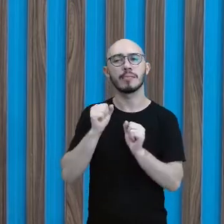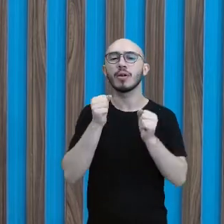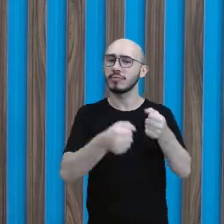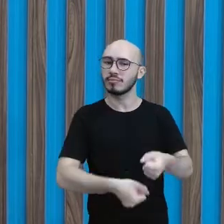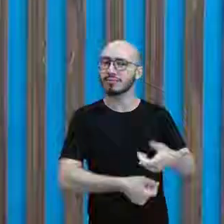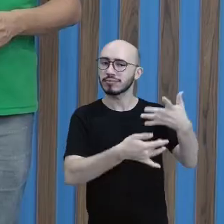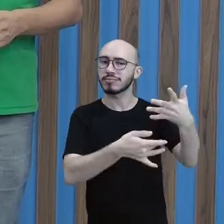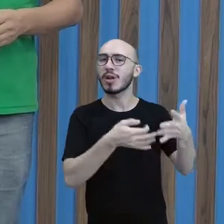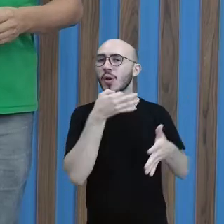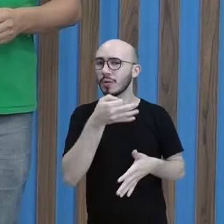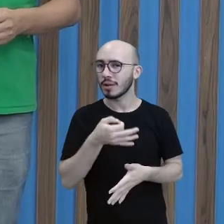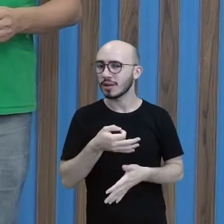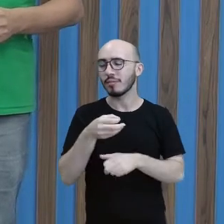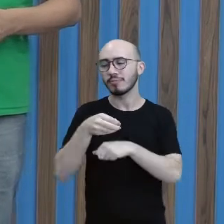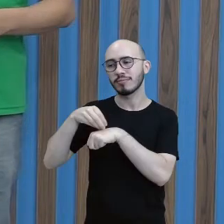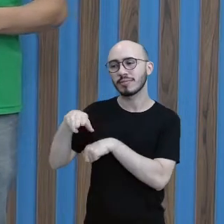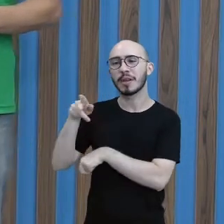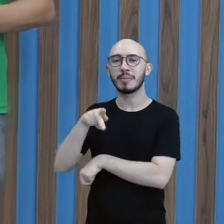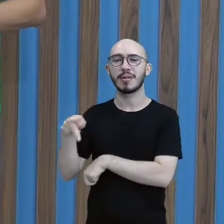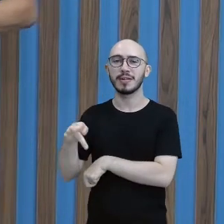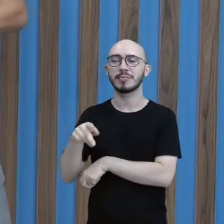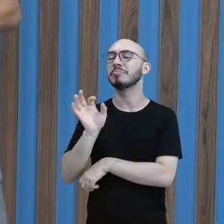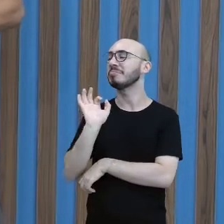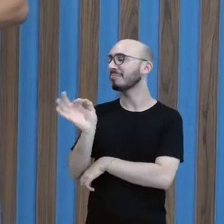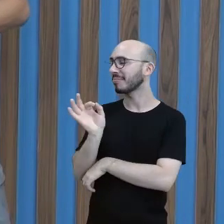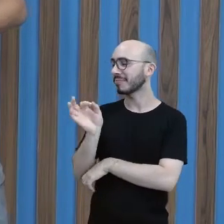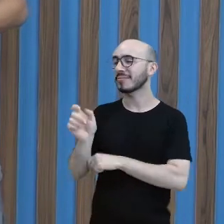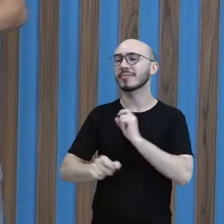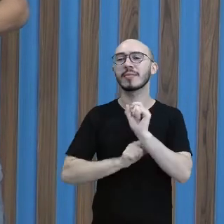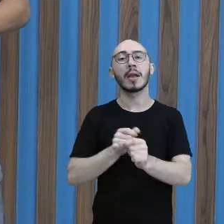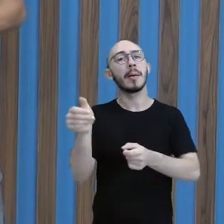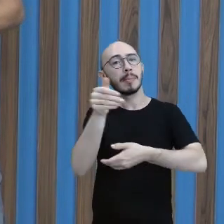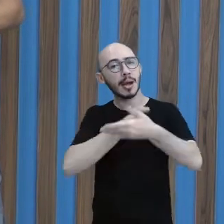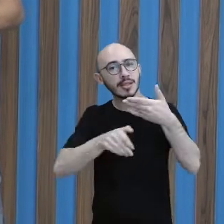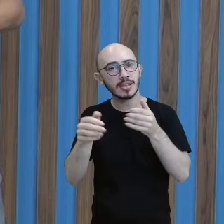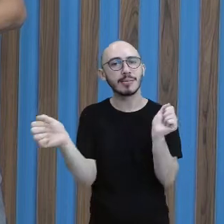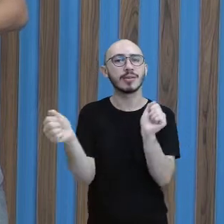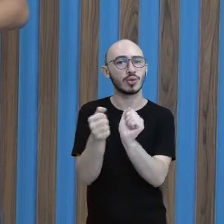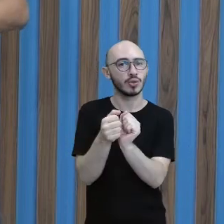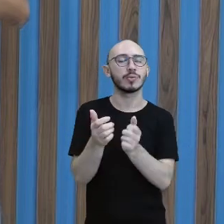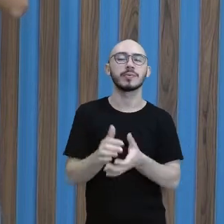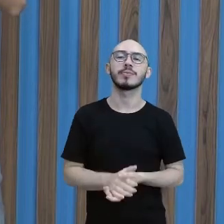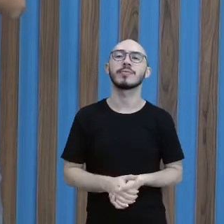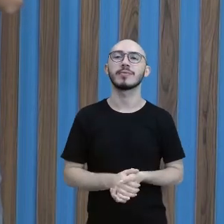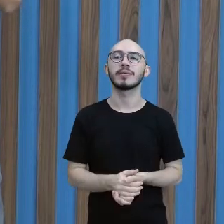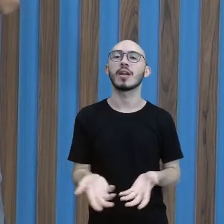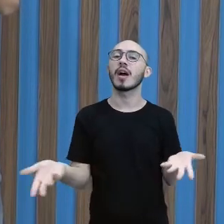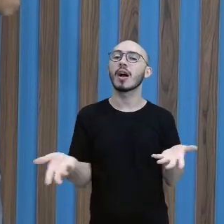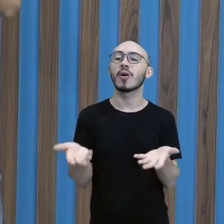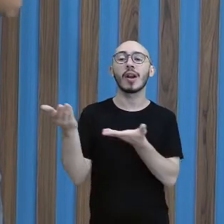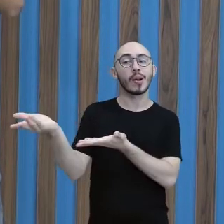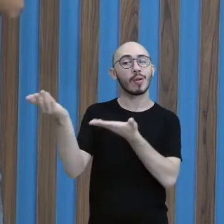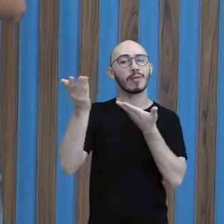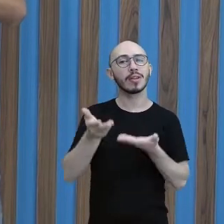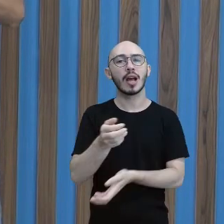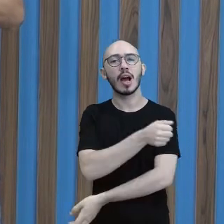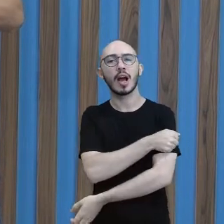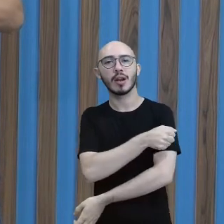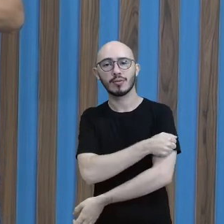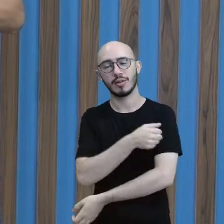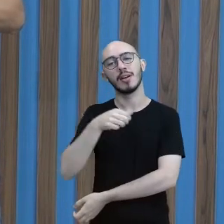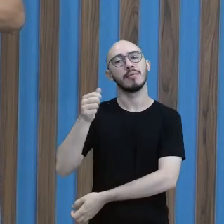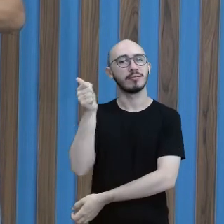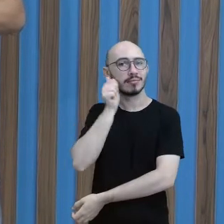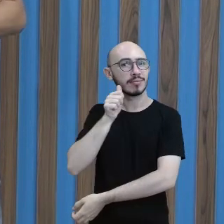para ele. É isso aí, Marcela. Faça então como Marcela, né? Participe aqui conosco, tá certo? Então, eu já vou convidar a Marcela e os outros colegas que